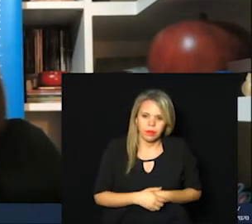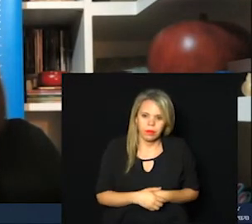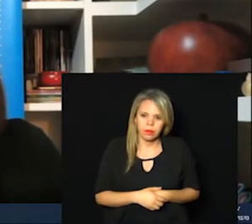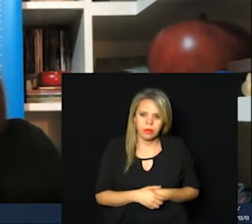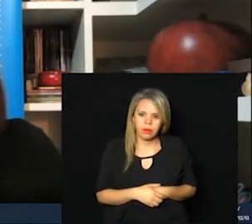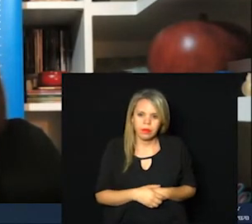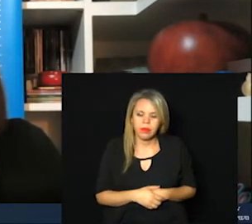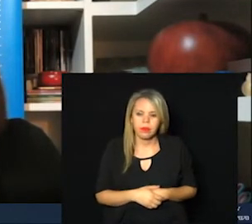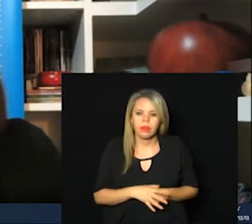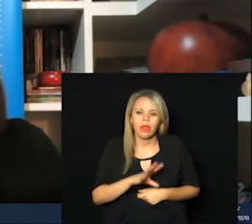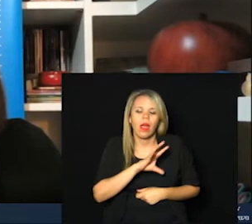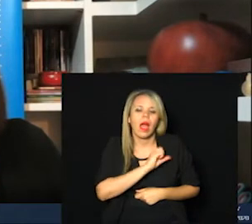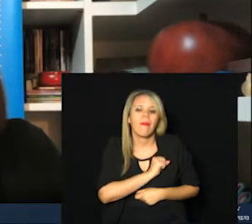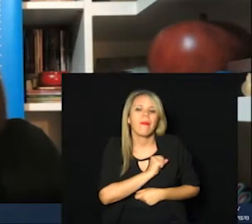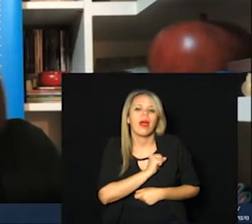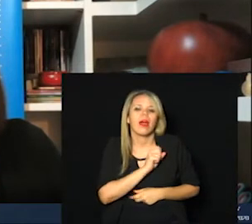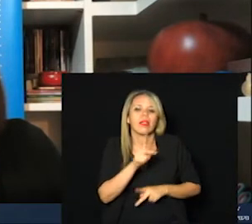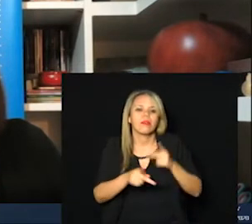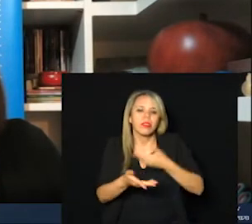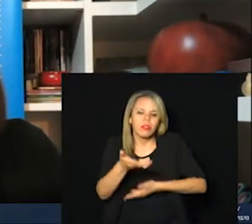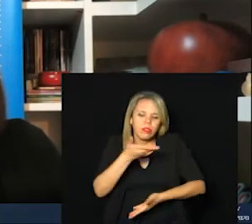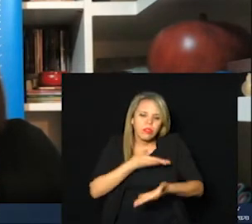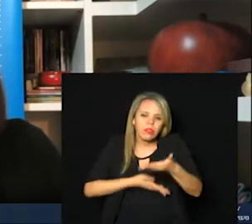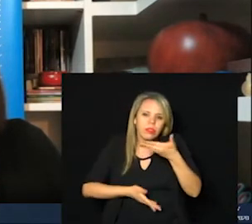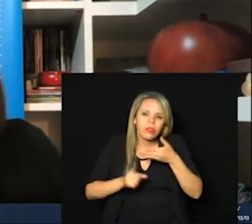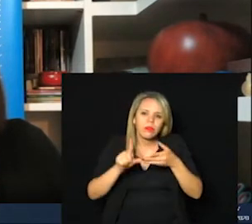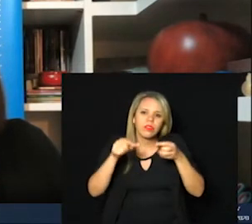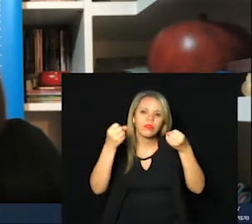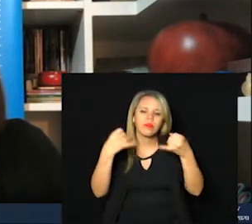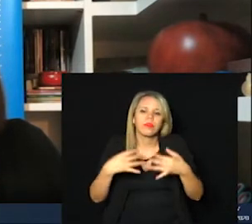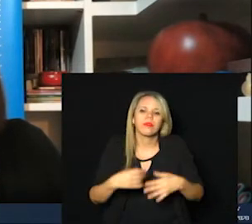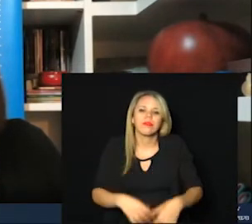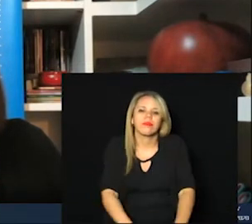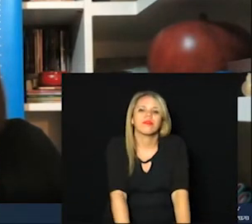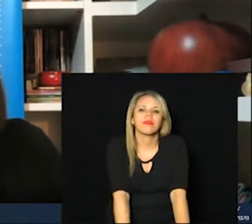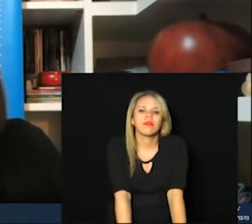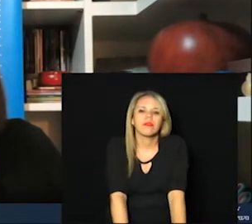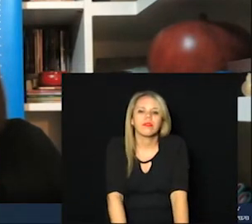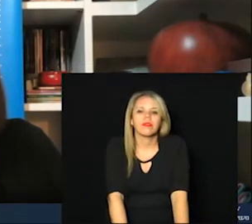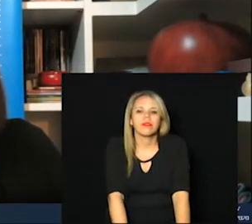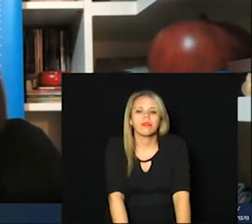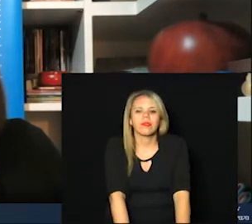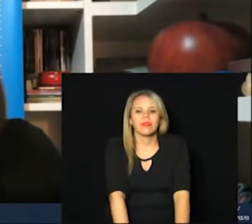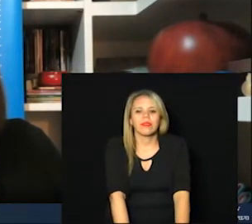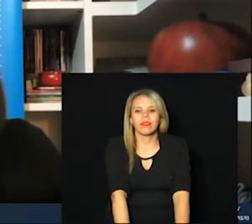E amar o outro, que daqui a pouco eu já explico. Não